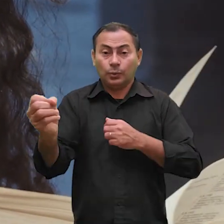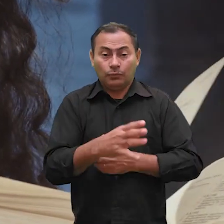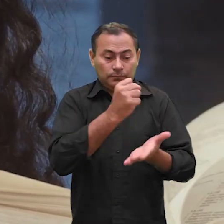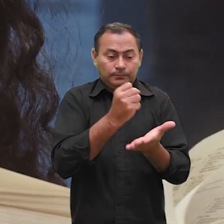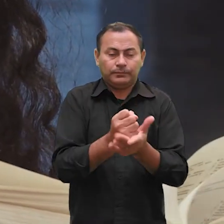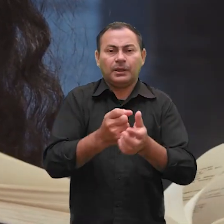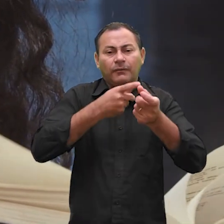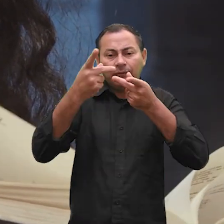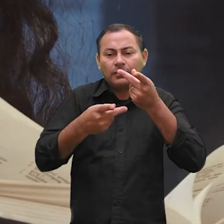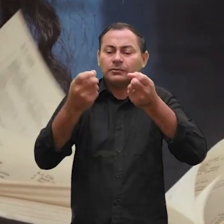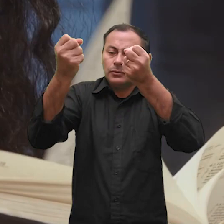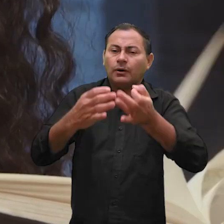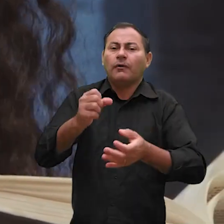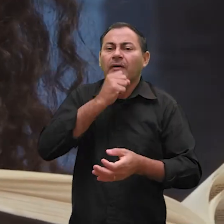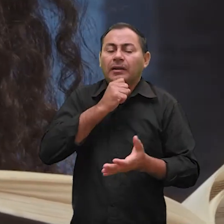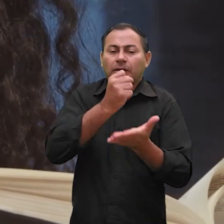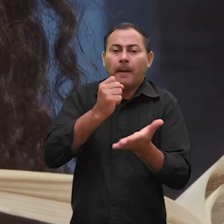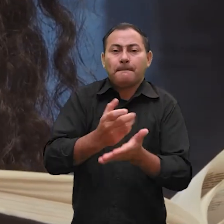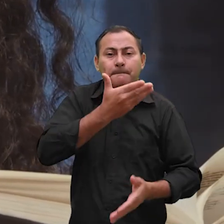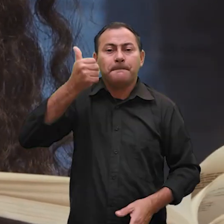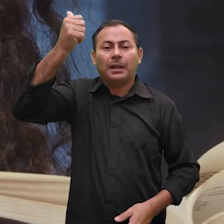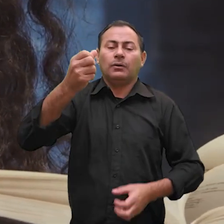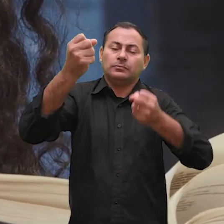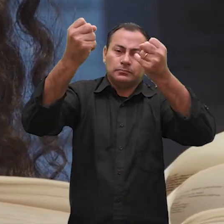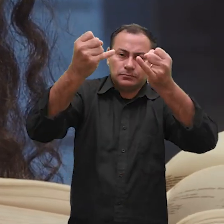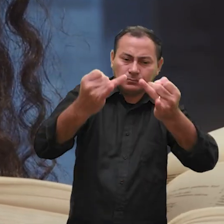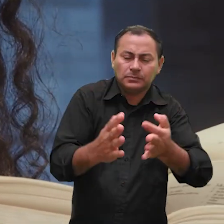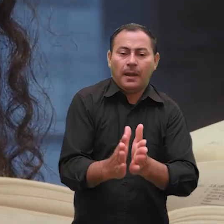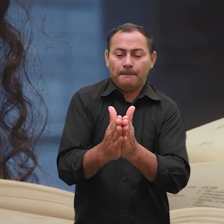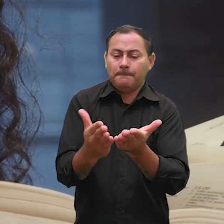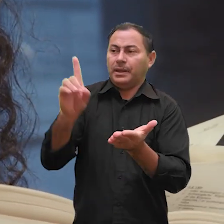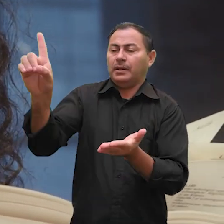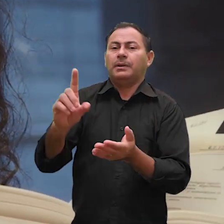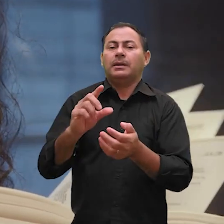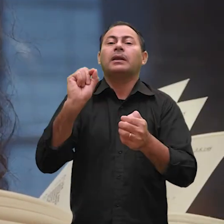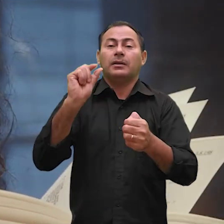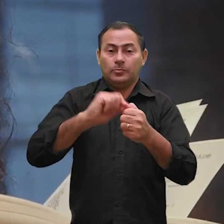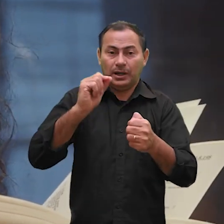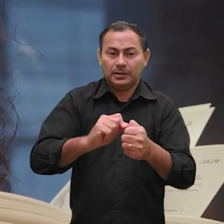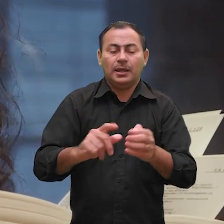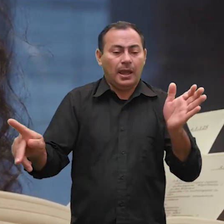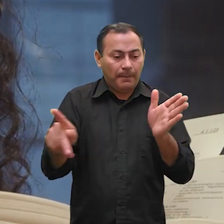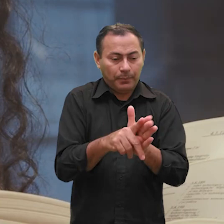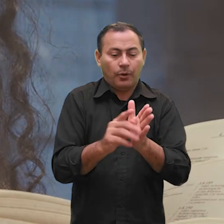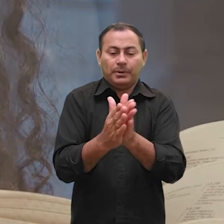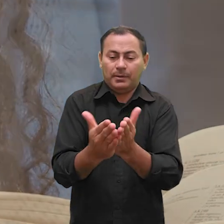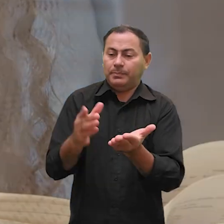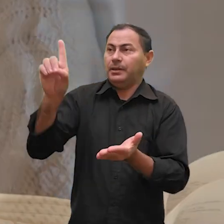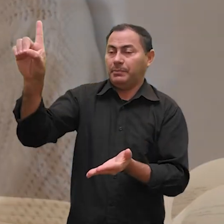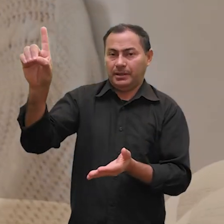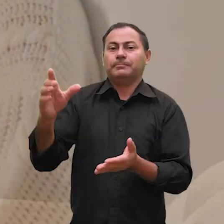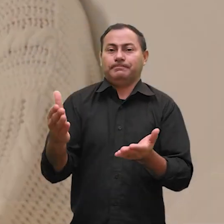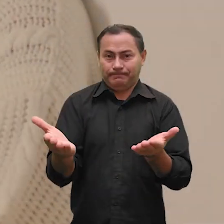Se o Novo Testamento comentar o Velho Testamento, lembre-se que o melhor comentário sobre a Bíblia, quem faz, é a